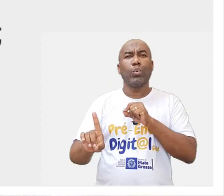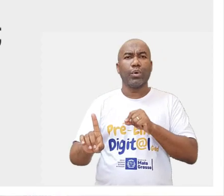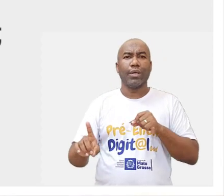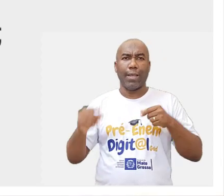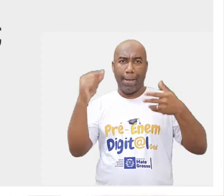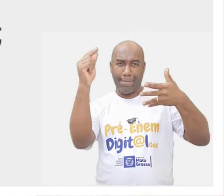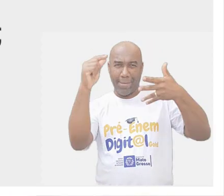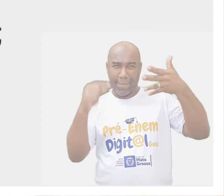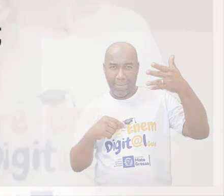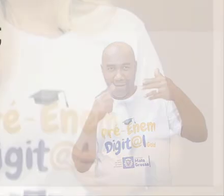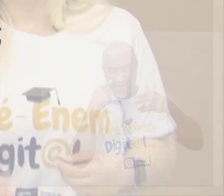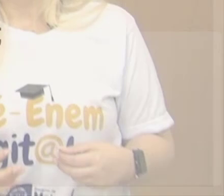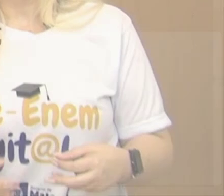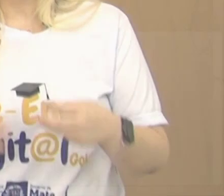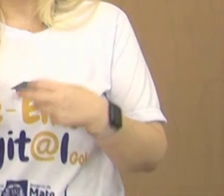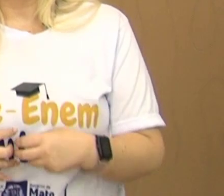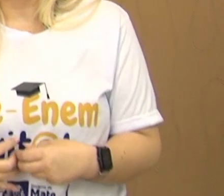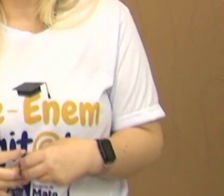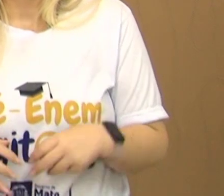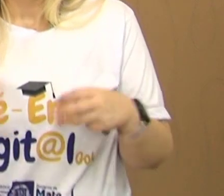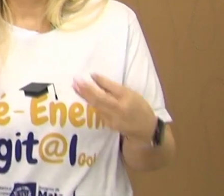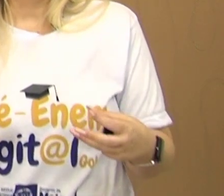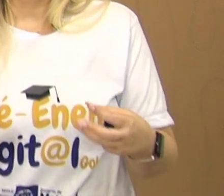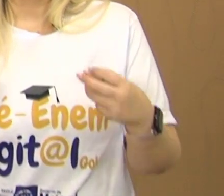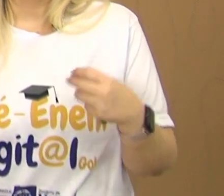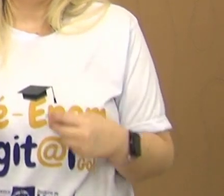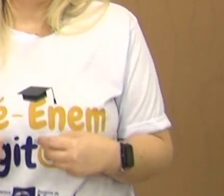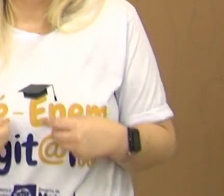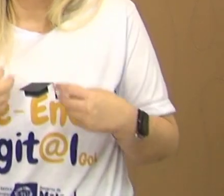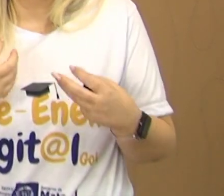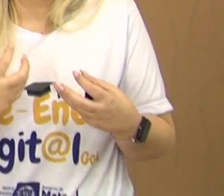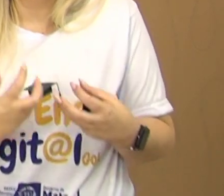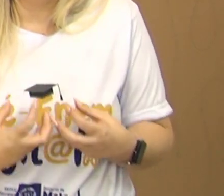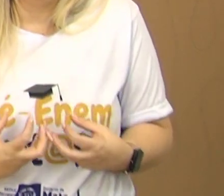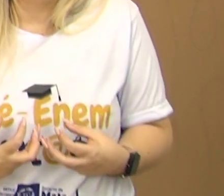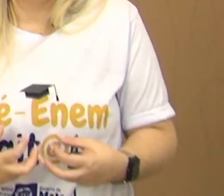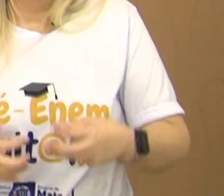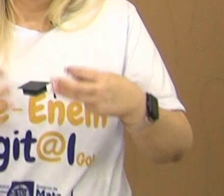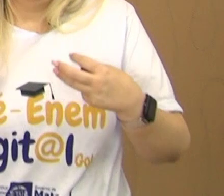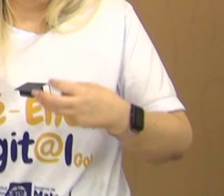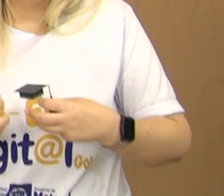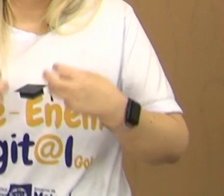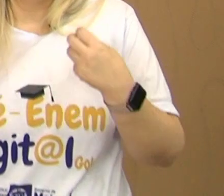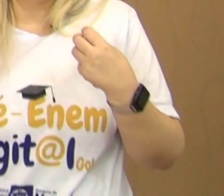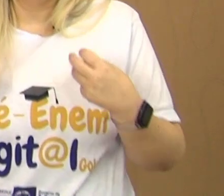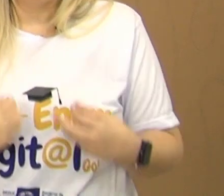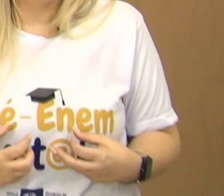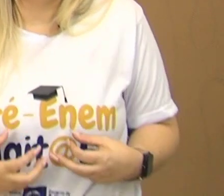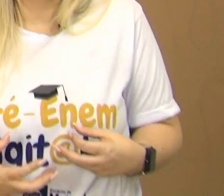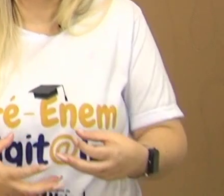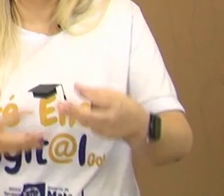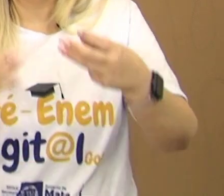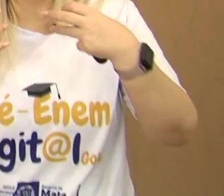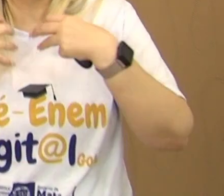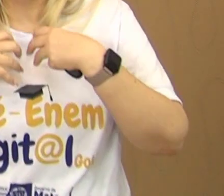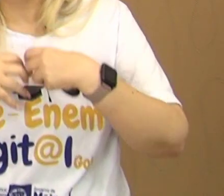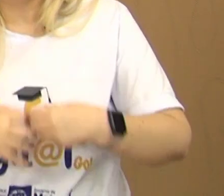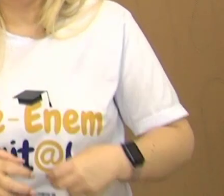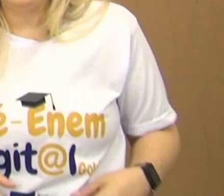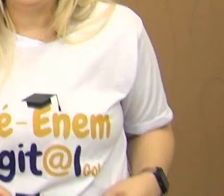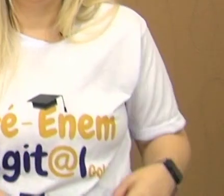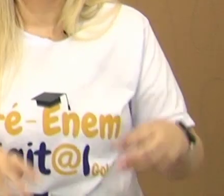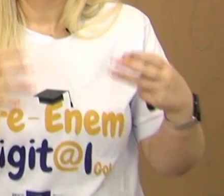humana. O que que é dignidade humana? O ser humano, ele tem o direito de viver de forma íntegra, sem